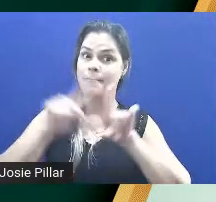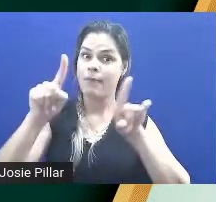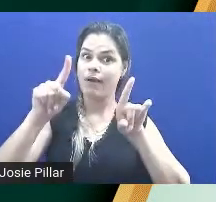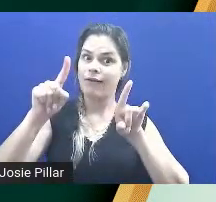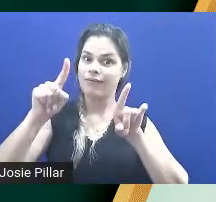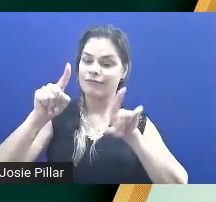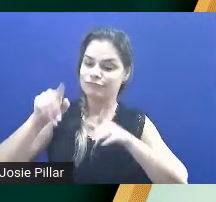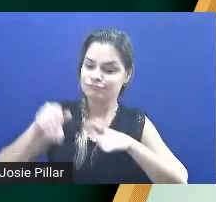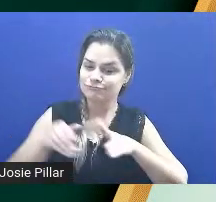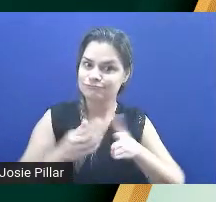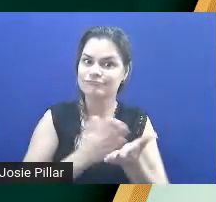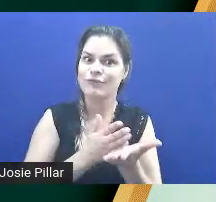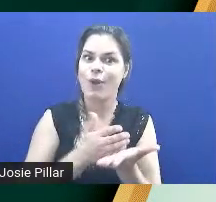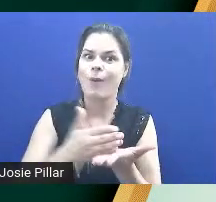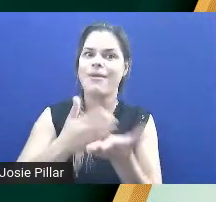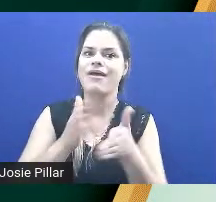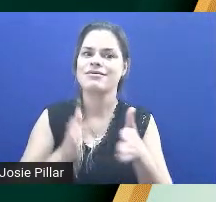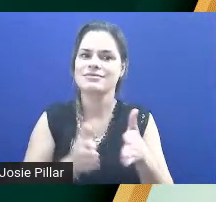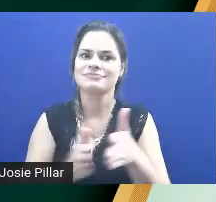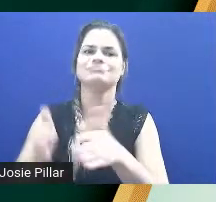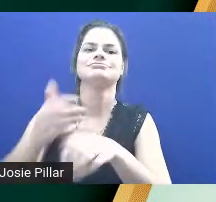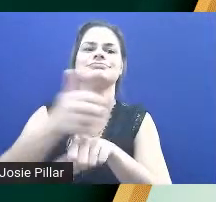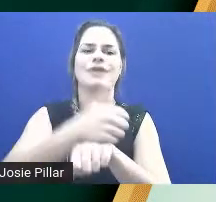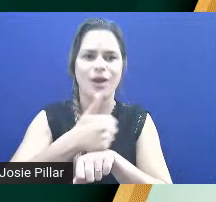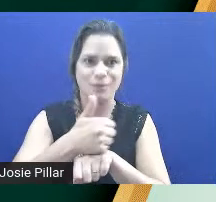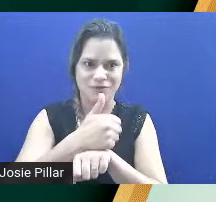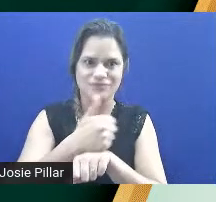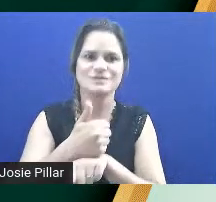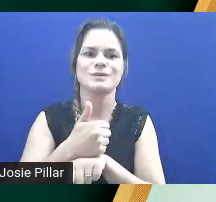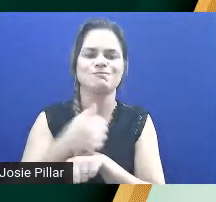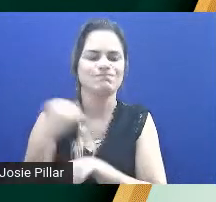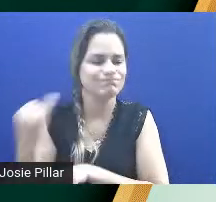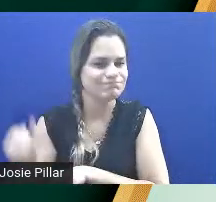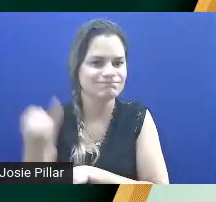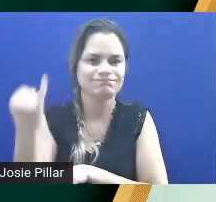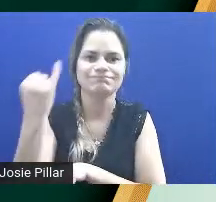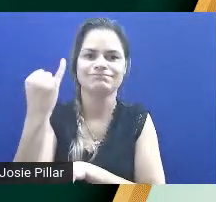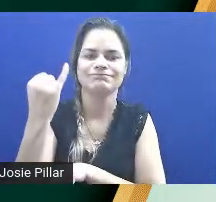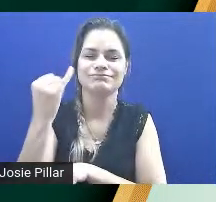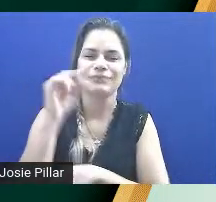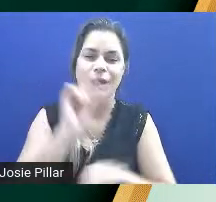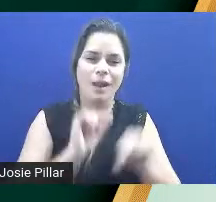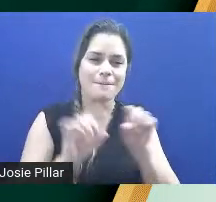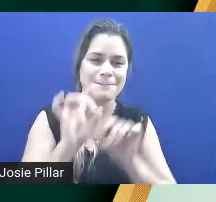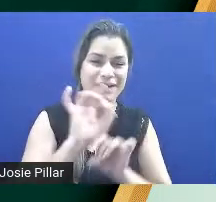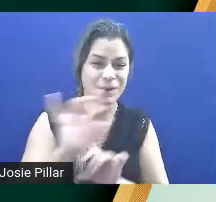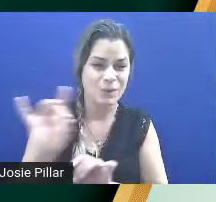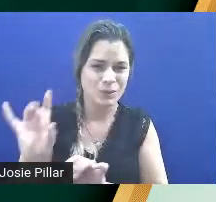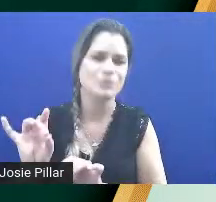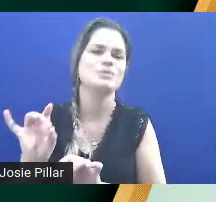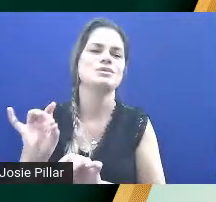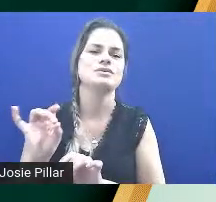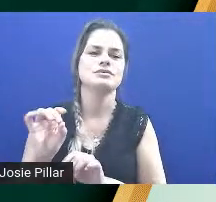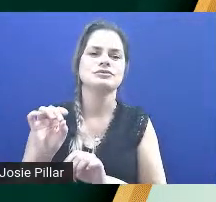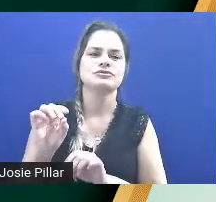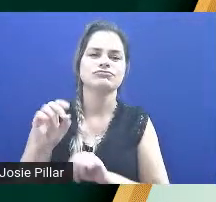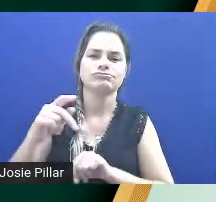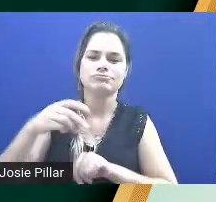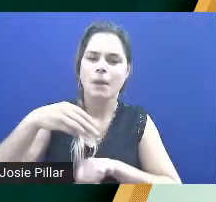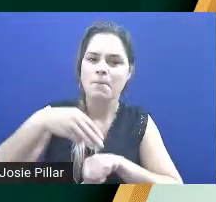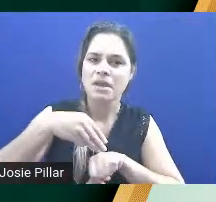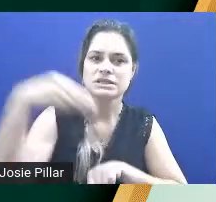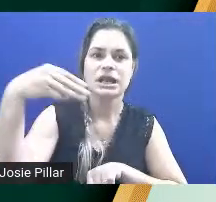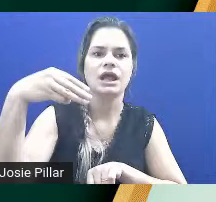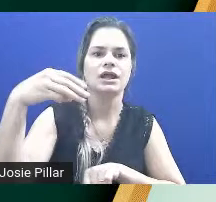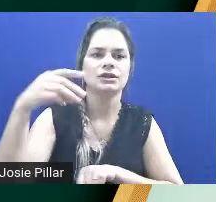mais importante, que é o ciclo da profissão. Para alguns, ainda tem o do aperfeiçoamento, já consegui pelo mestrado ou pela